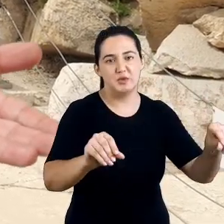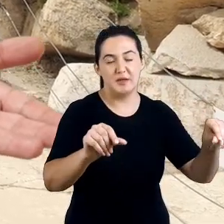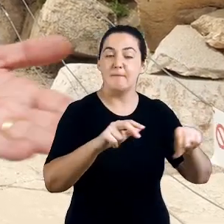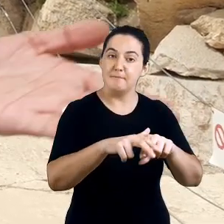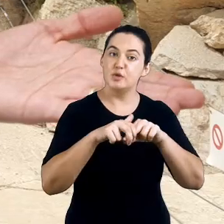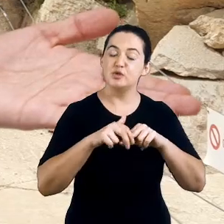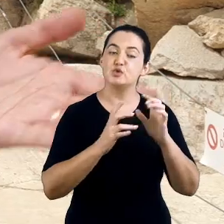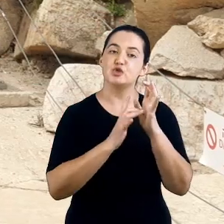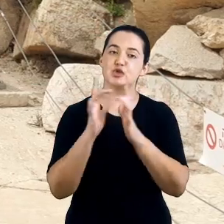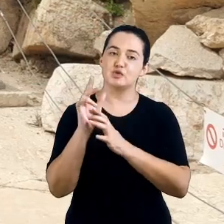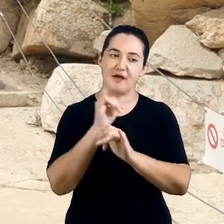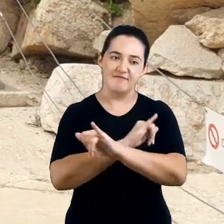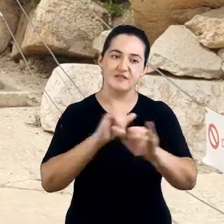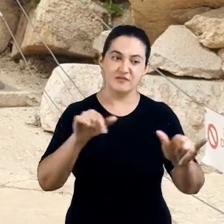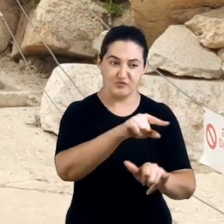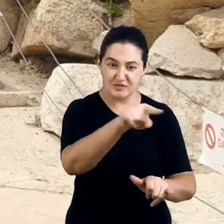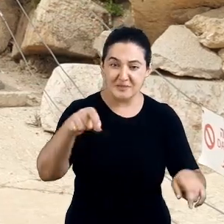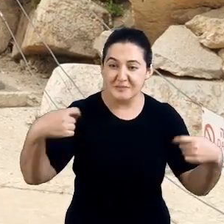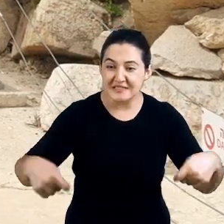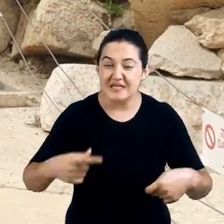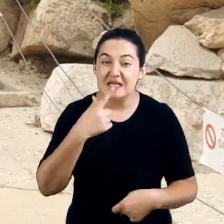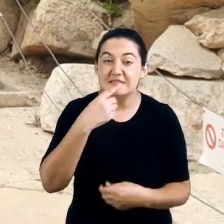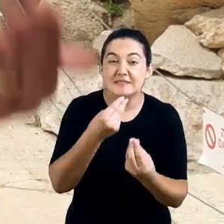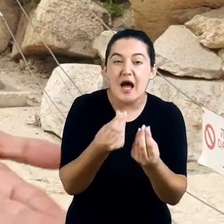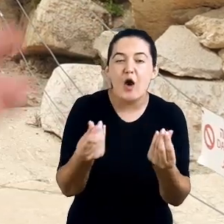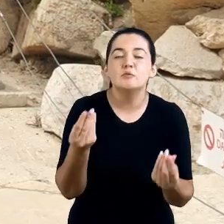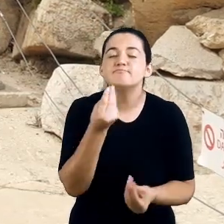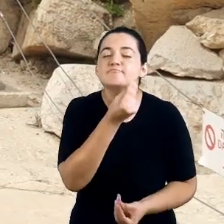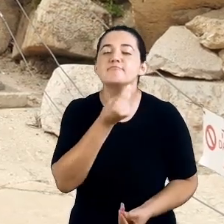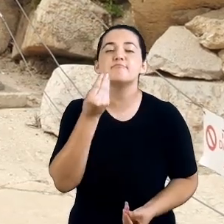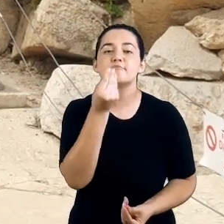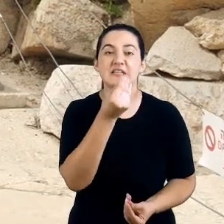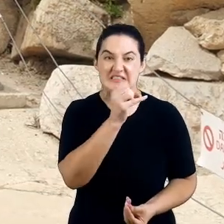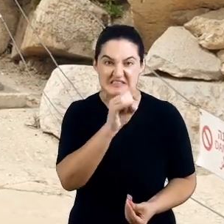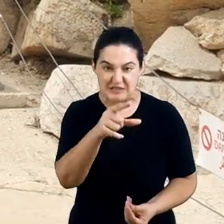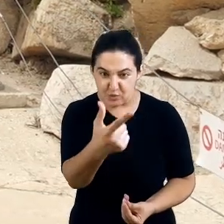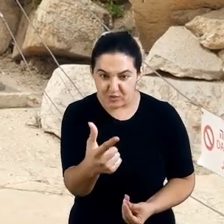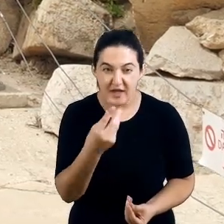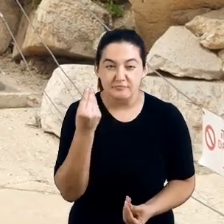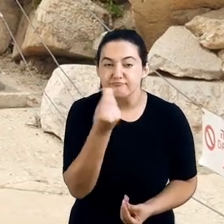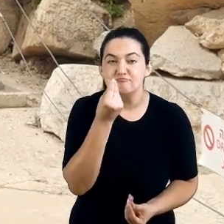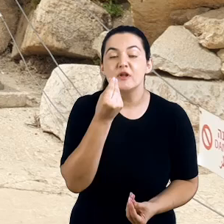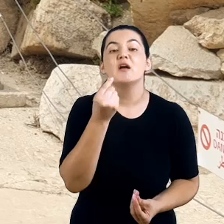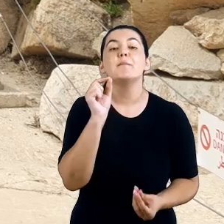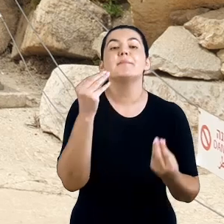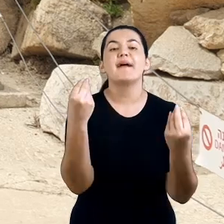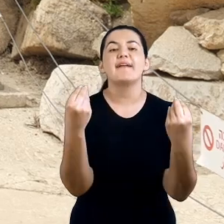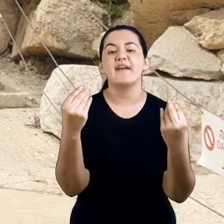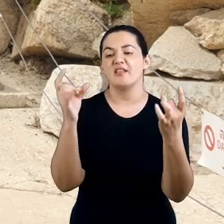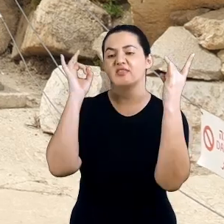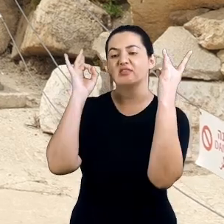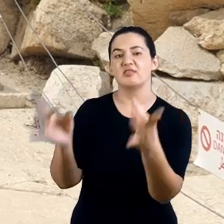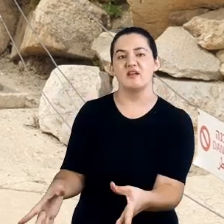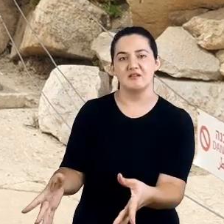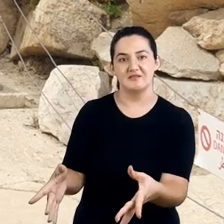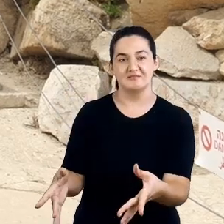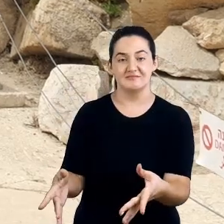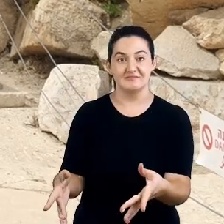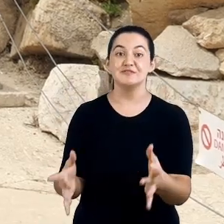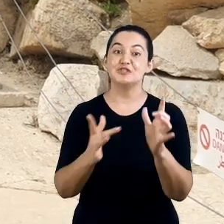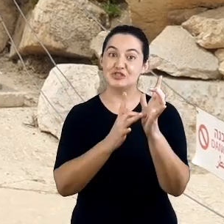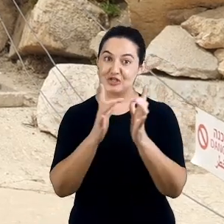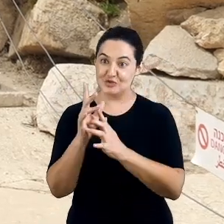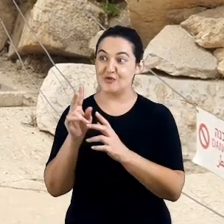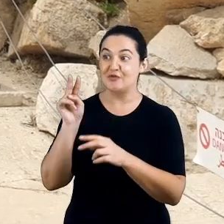viu esta cena em sua vida, os discípulos talvez testemunharam esse episódio. Jesus então partiu de uma imagem conhecida para dar